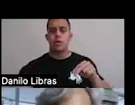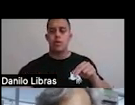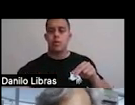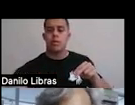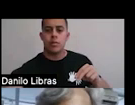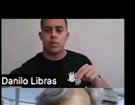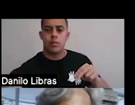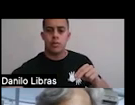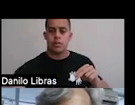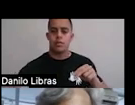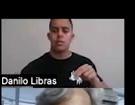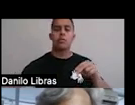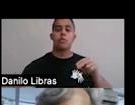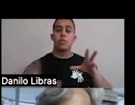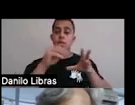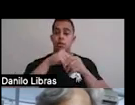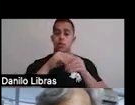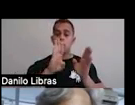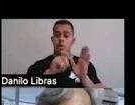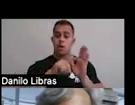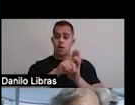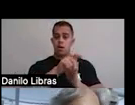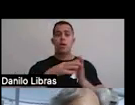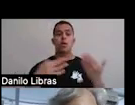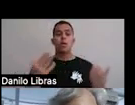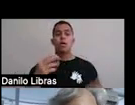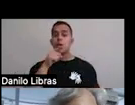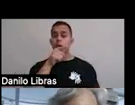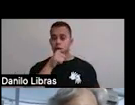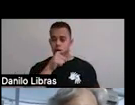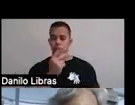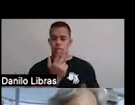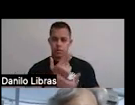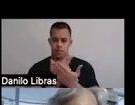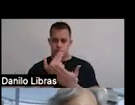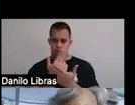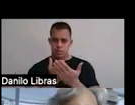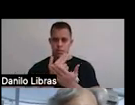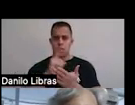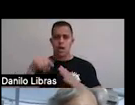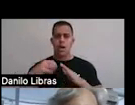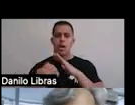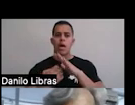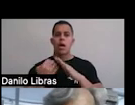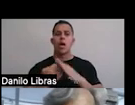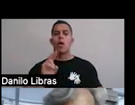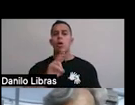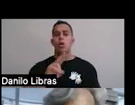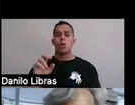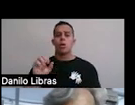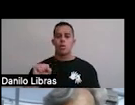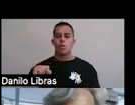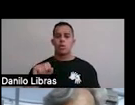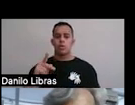bactérias. Então, aqui essa startup faz a empresa se chama Spive, que ela